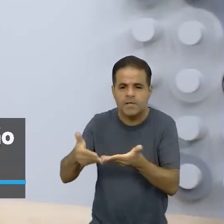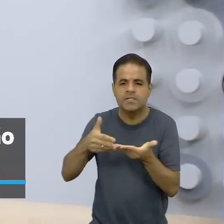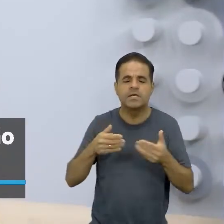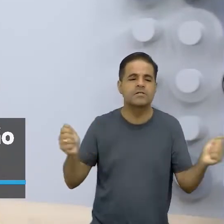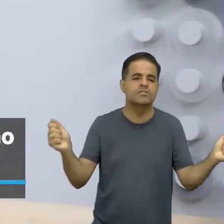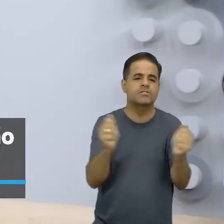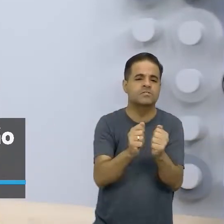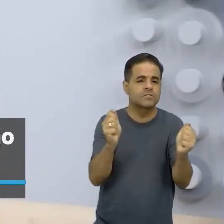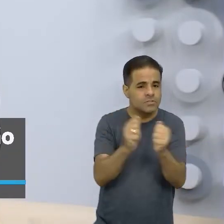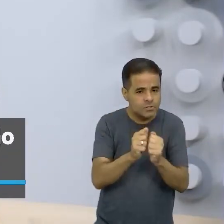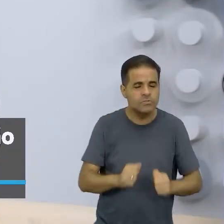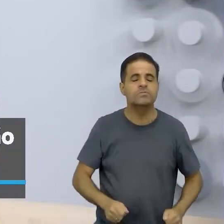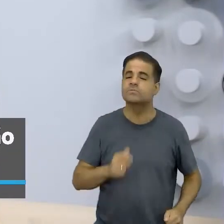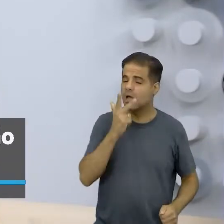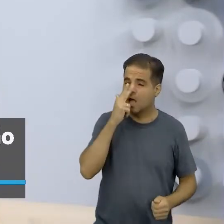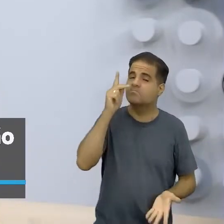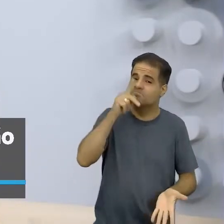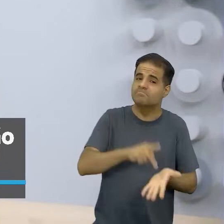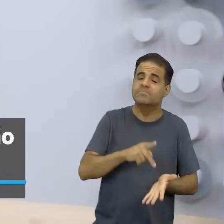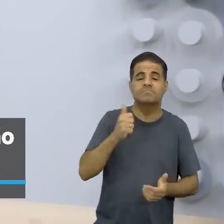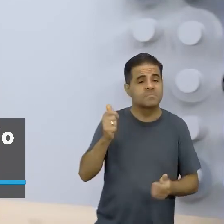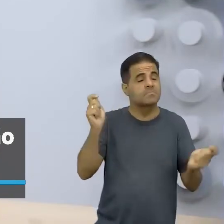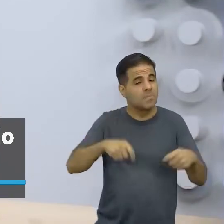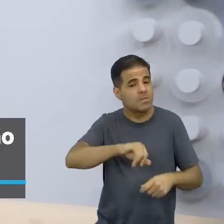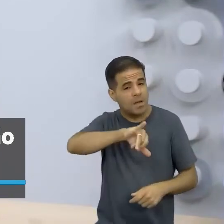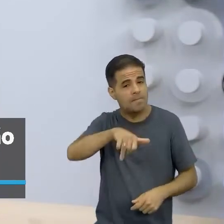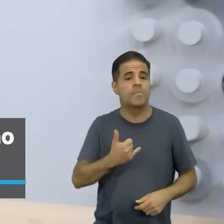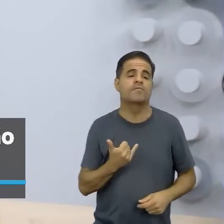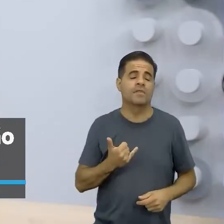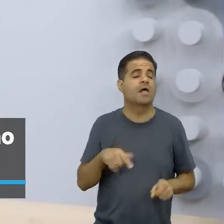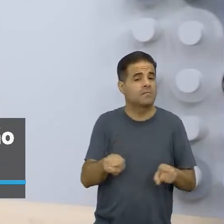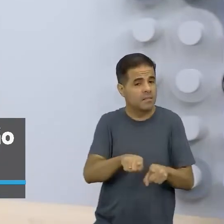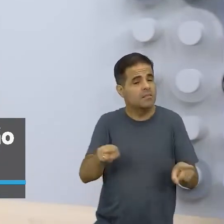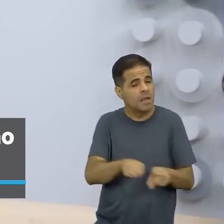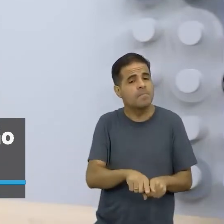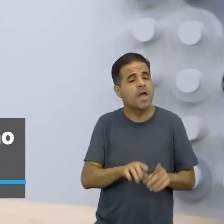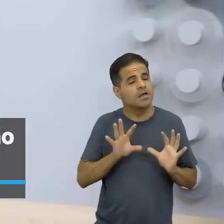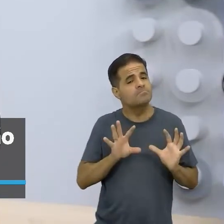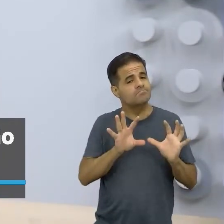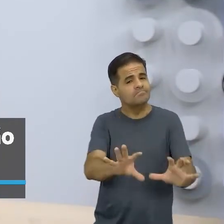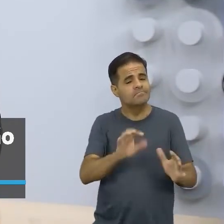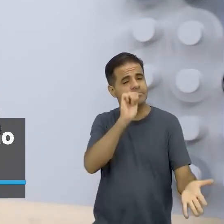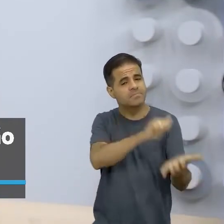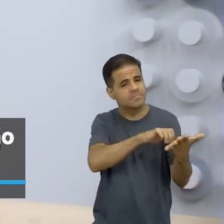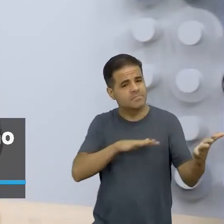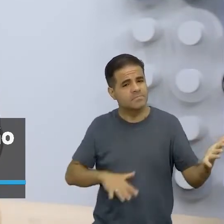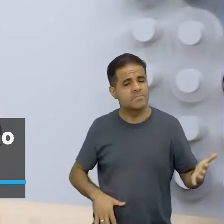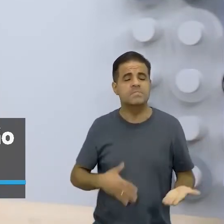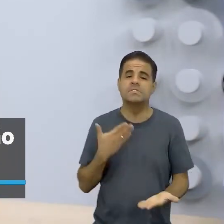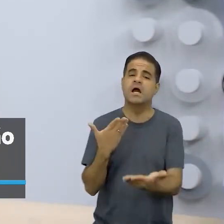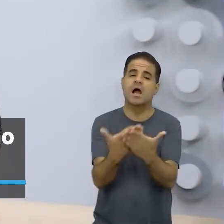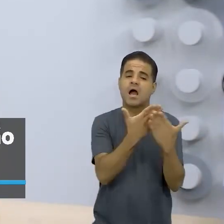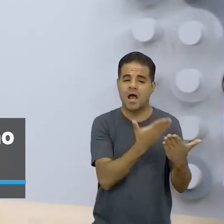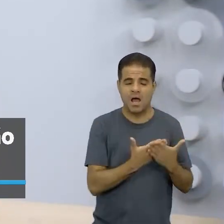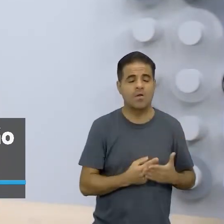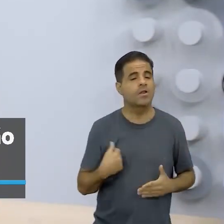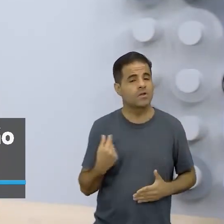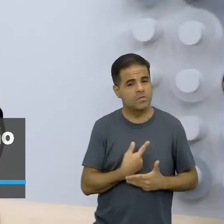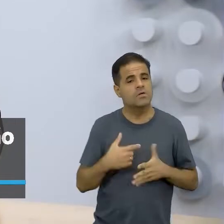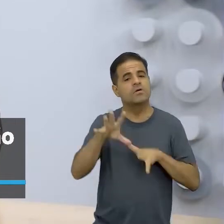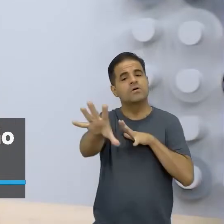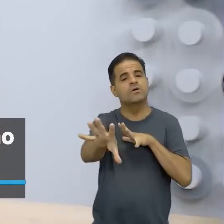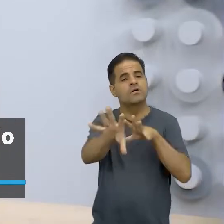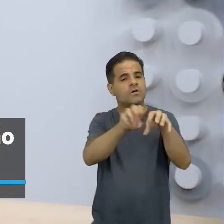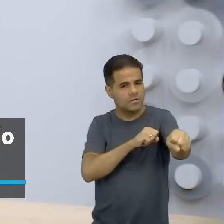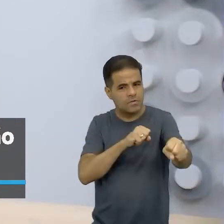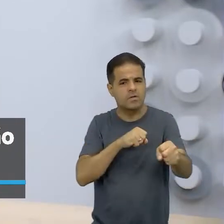conosco, né? Verdade. Para que a gente aproveitasse até esse tipo de atividade, de aula, nas nossas formações. Na